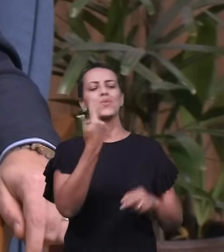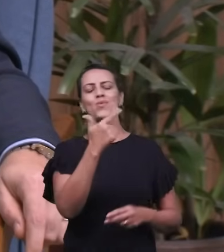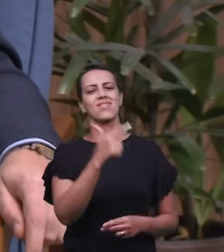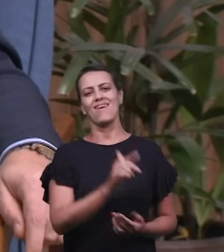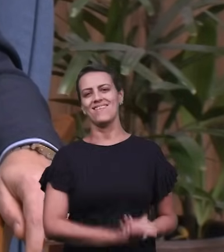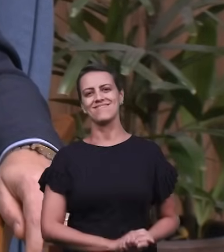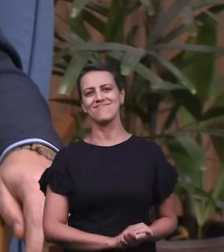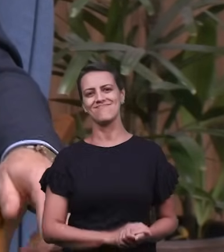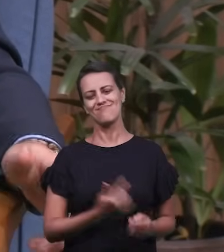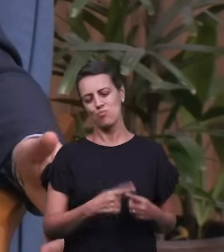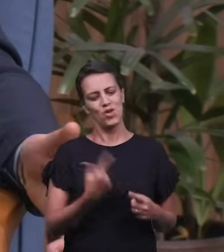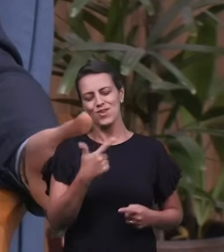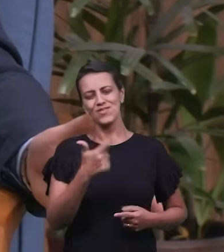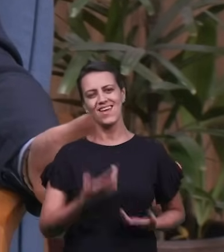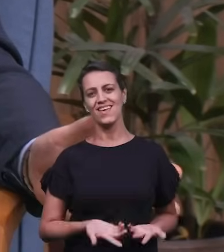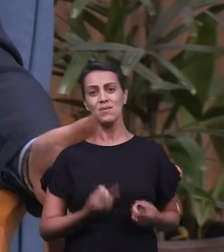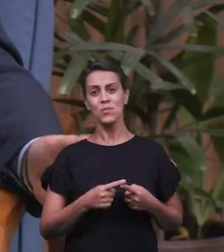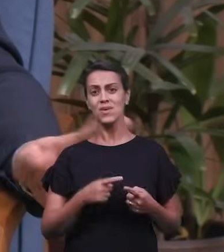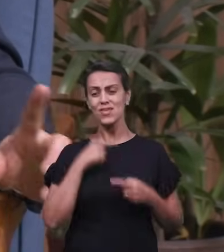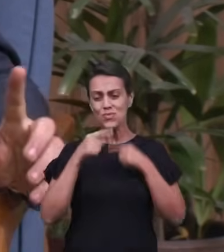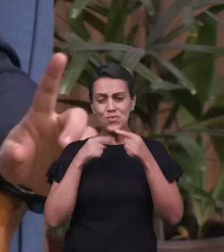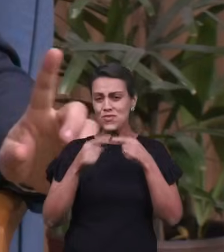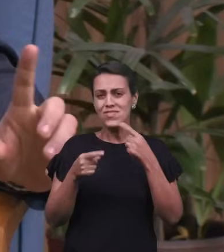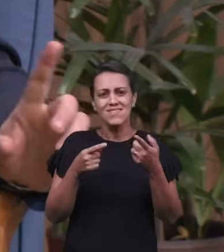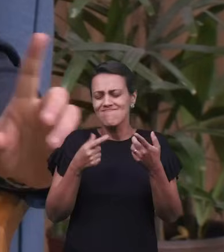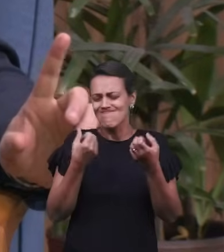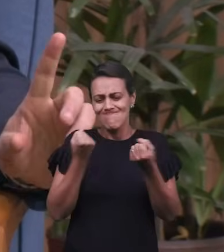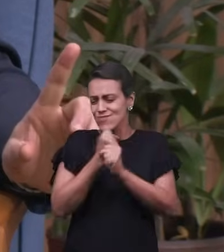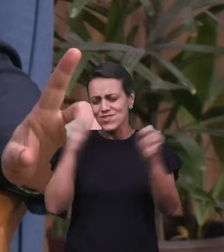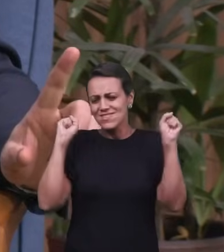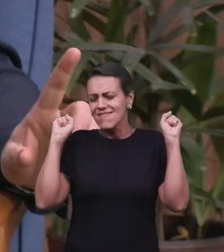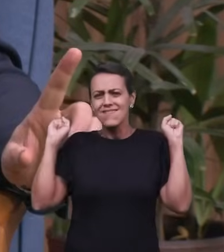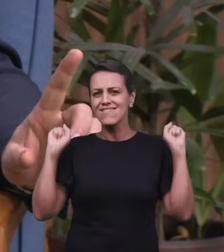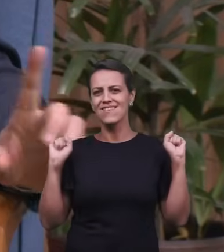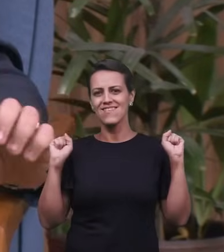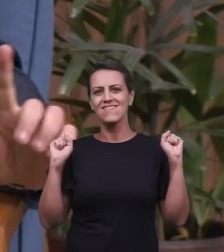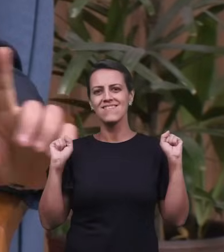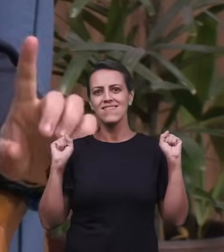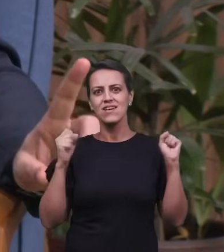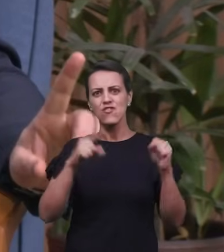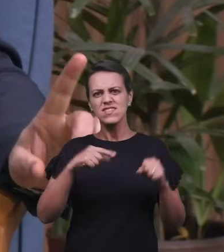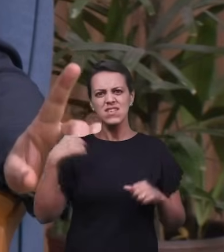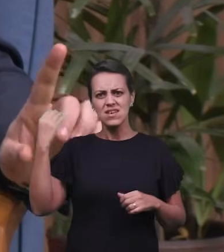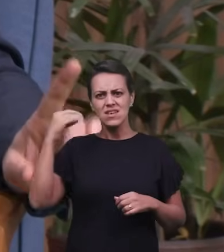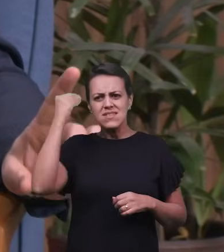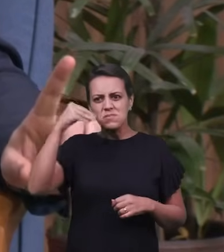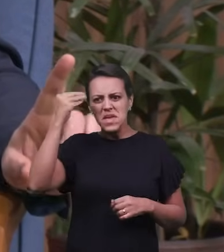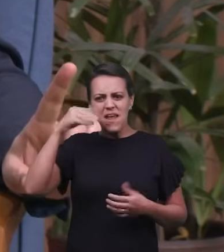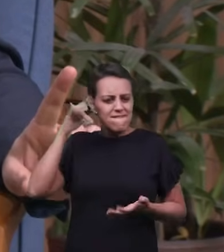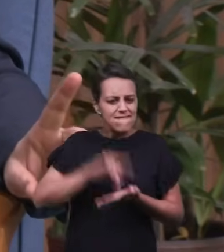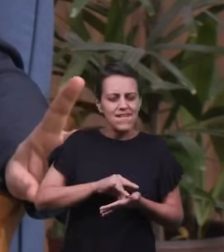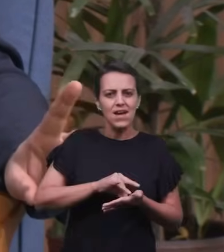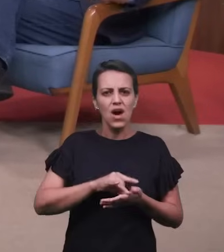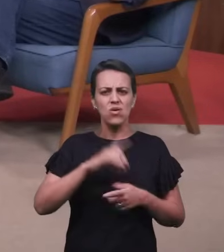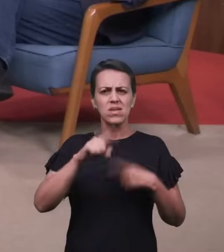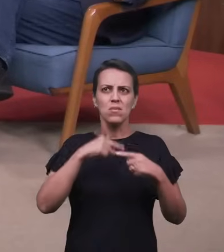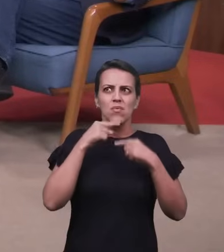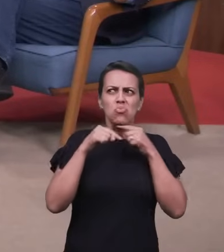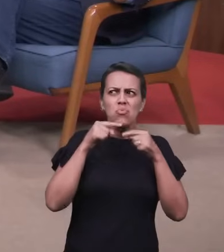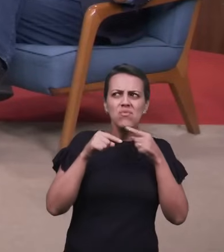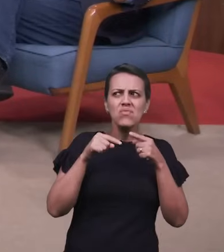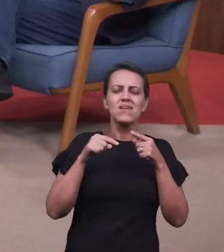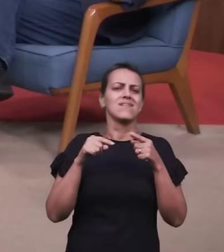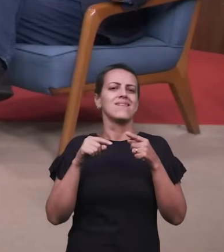porque não teve a experiência. É porque não teve a experiência ainda. Porque não dá para esquecer. Não dá para ter uma experiência real. Você pode não querer viver.